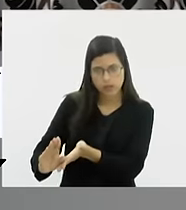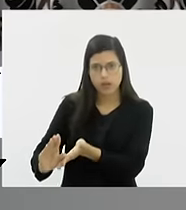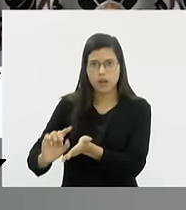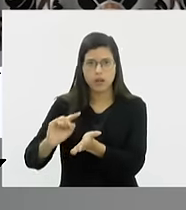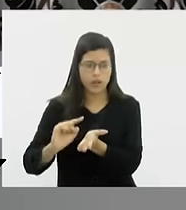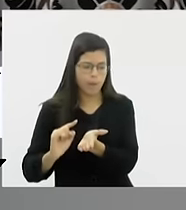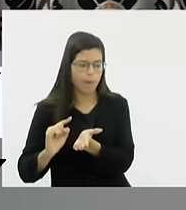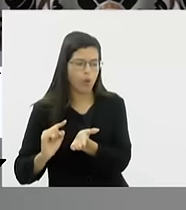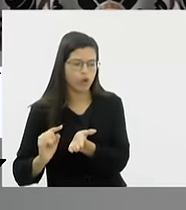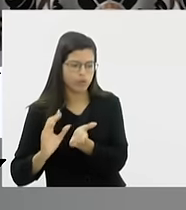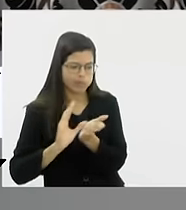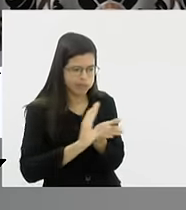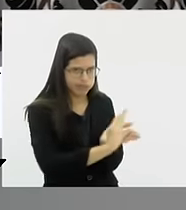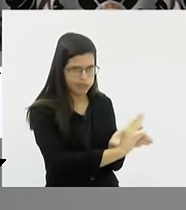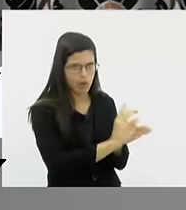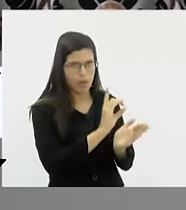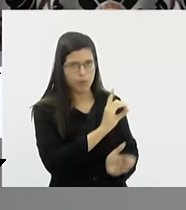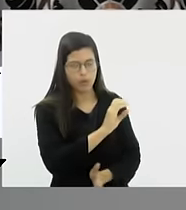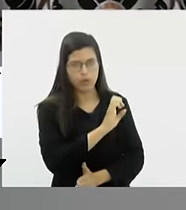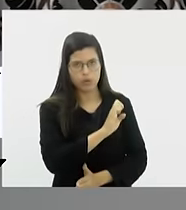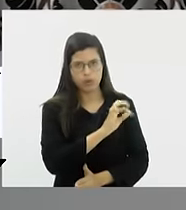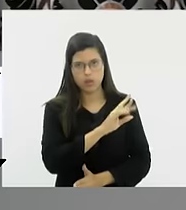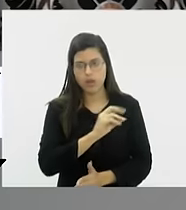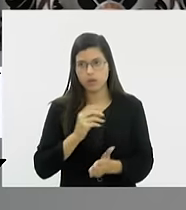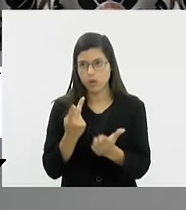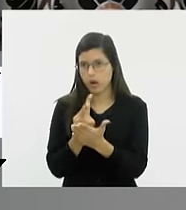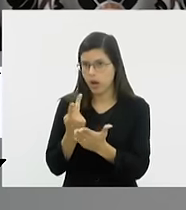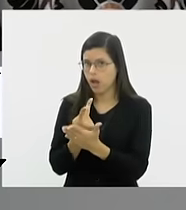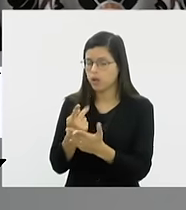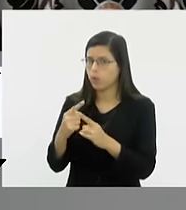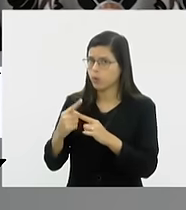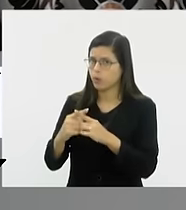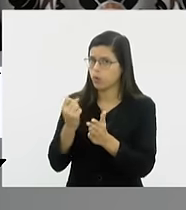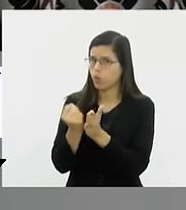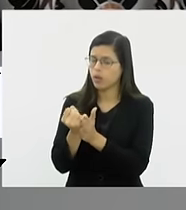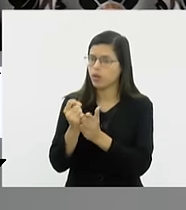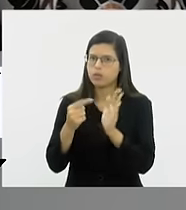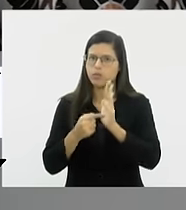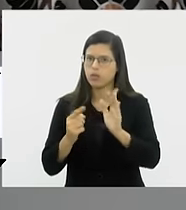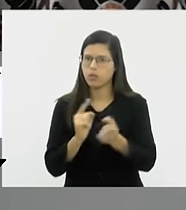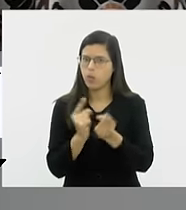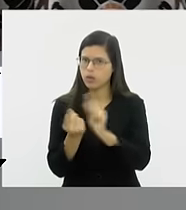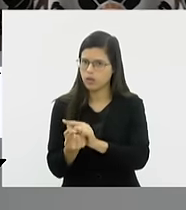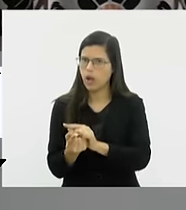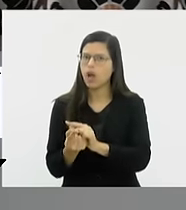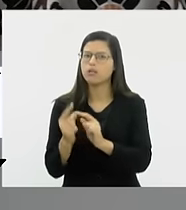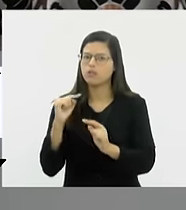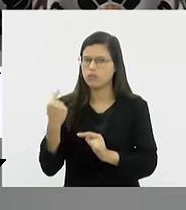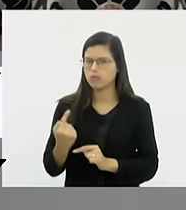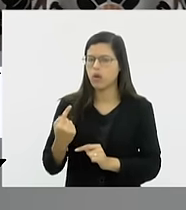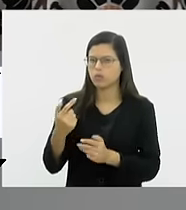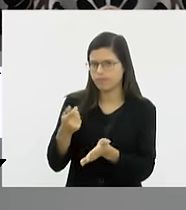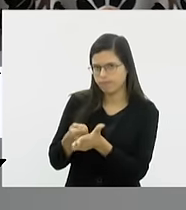DETRO erroneamente, pois no contrato dizia o contrário. Então, nós aplicamos o que estava no